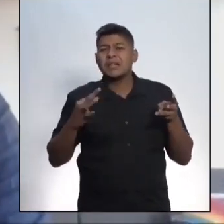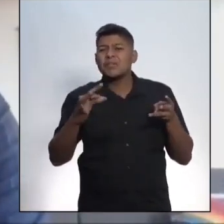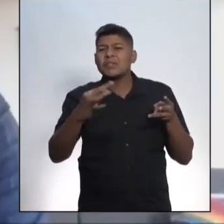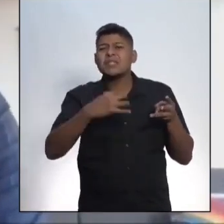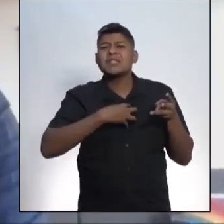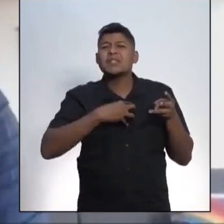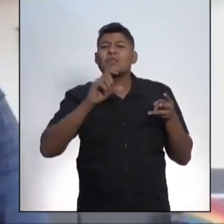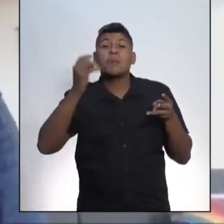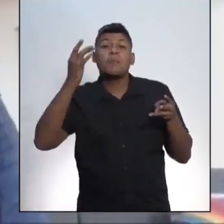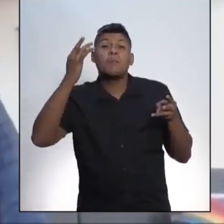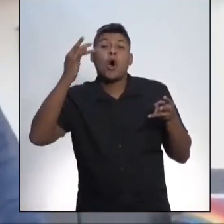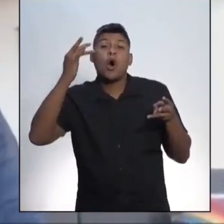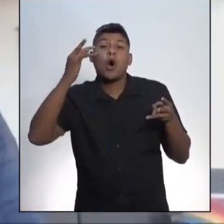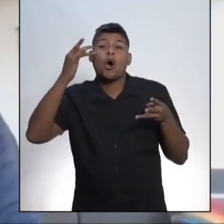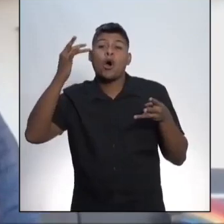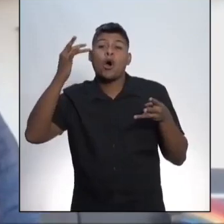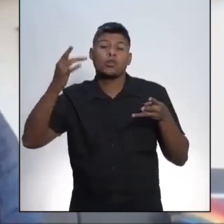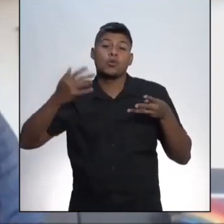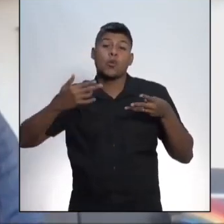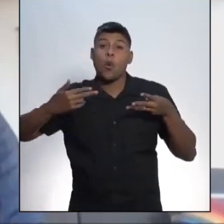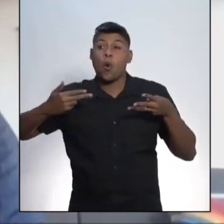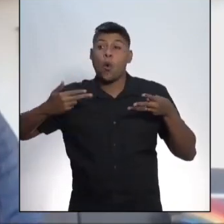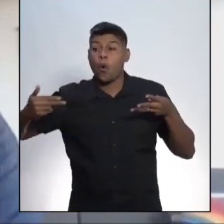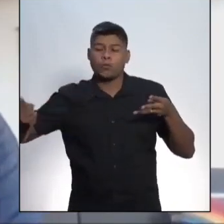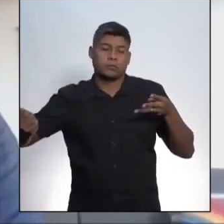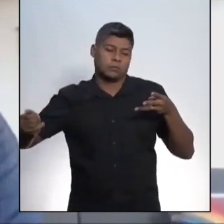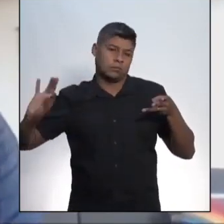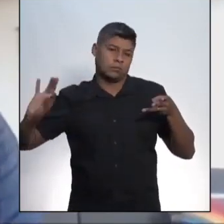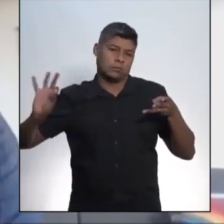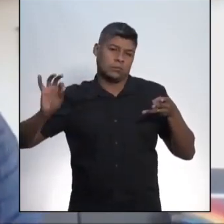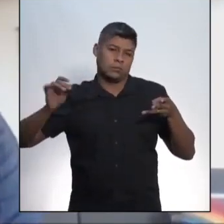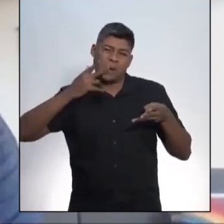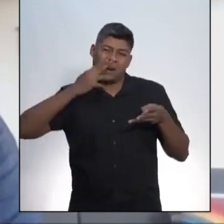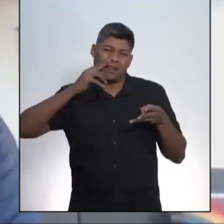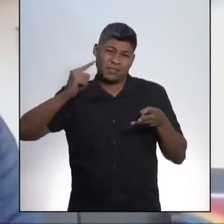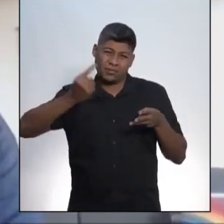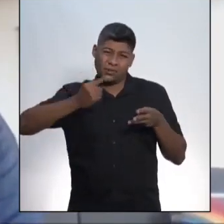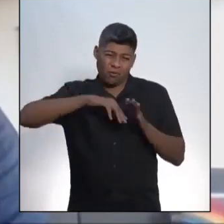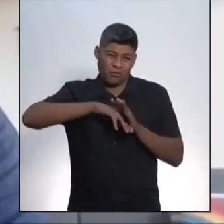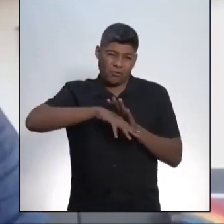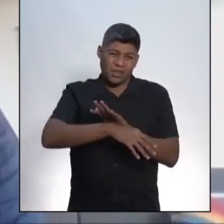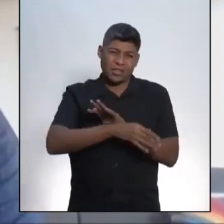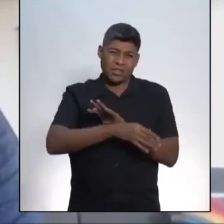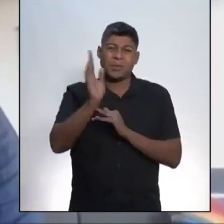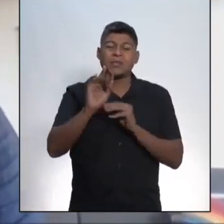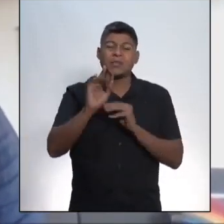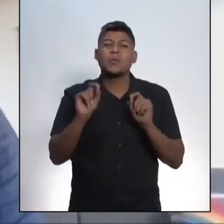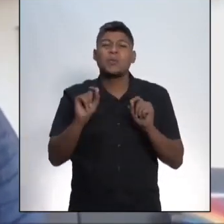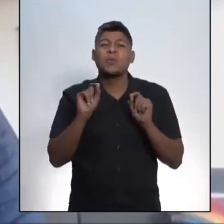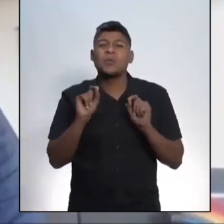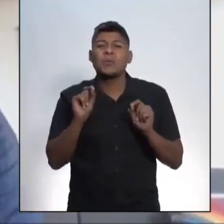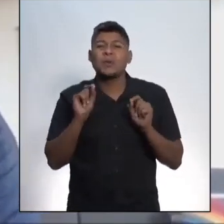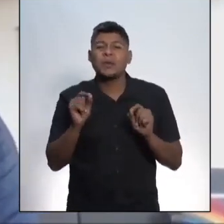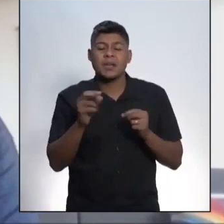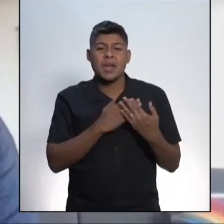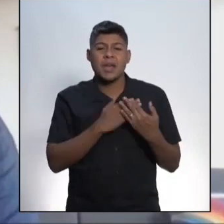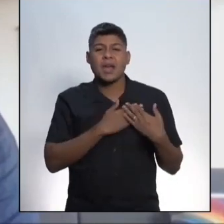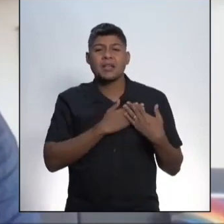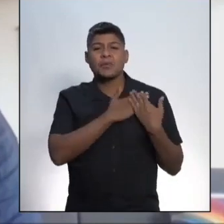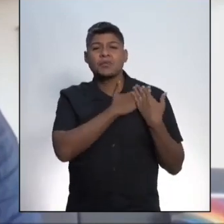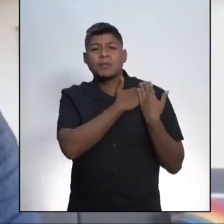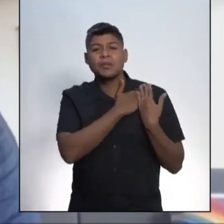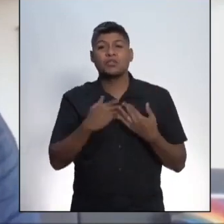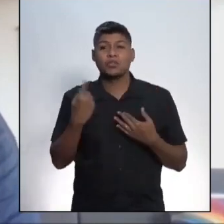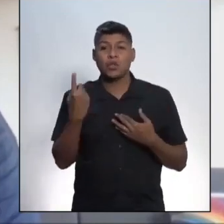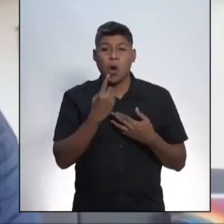sentido do moderno, do inovador. E eu acho que a gente tem um vício aqui no Brasil que é esse, acho que é uma responsabilidade de